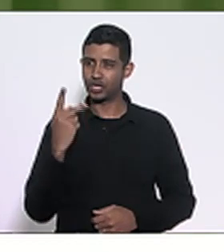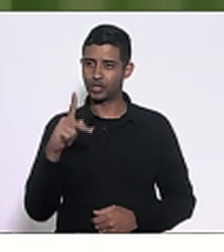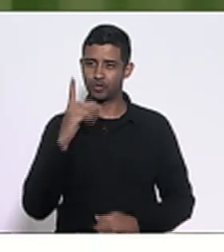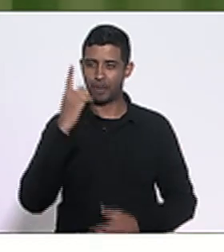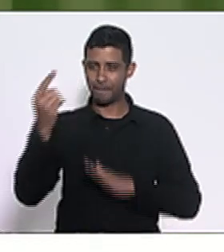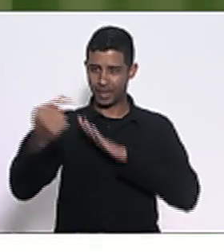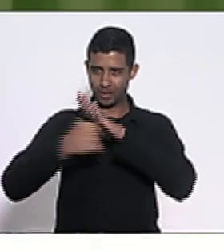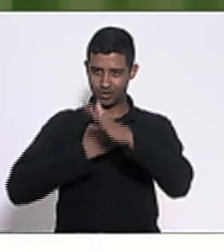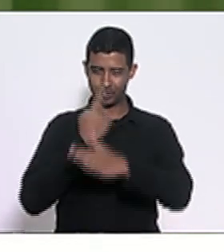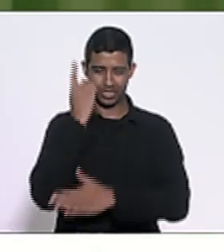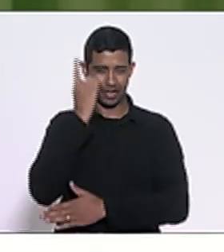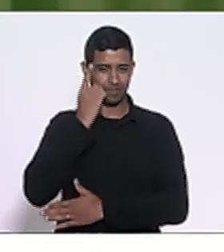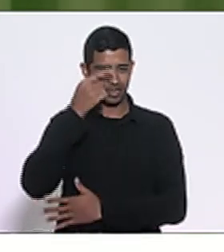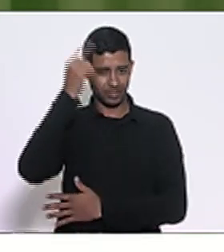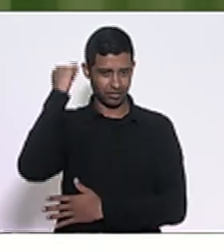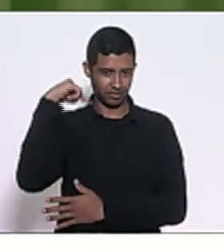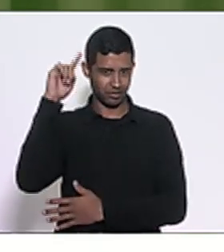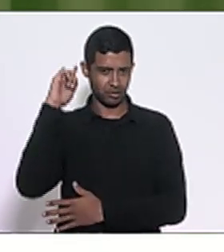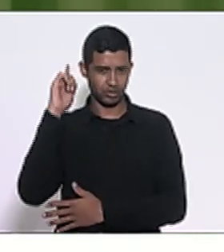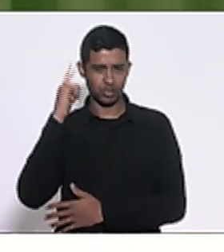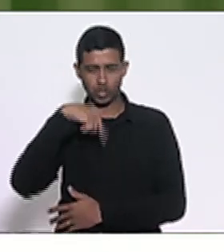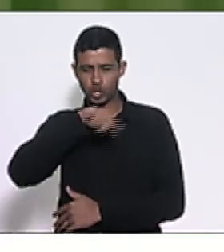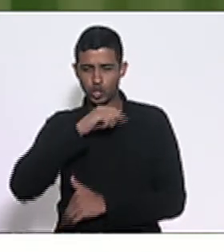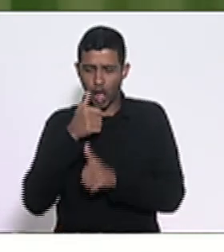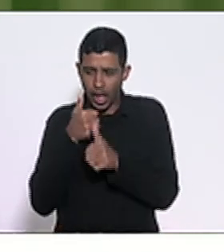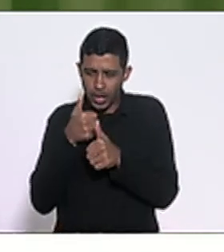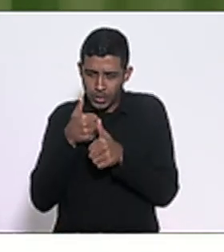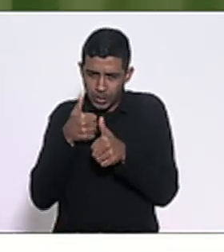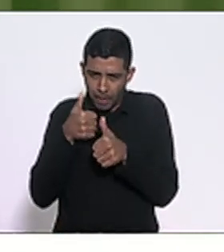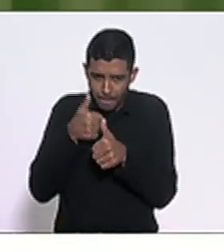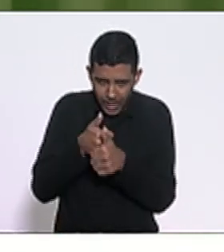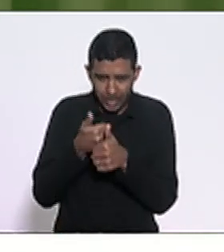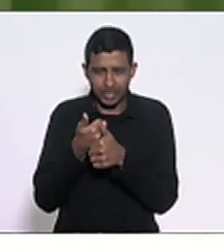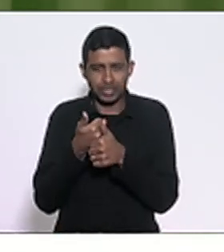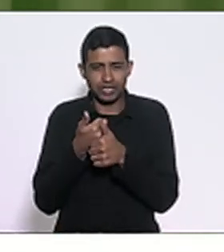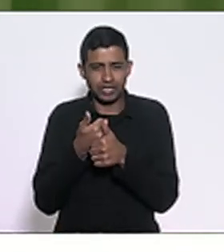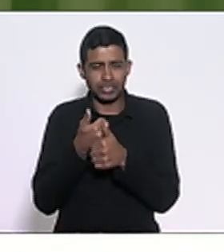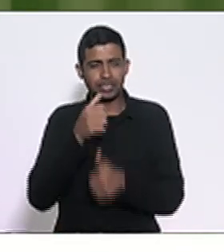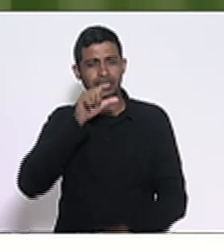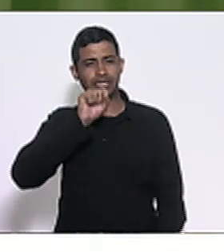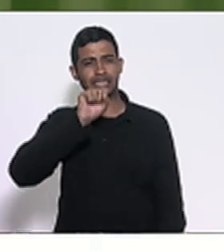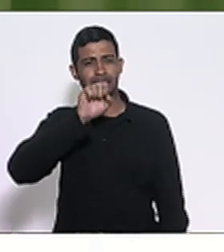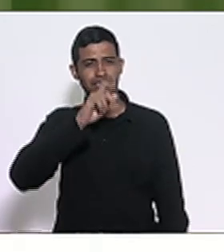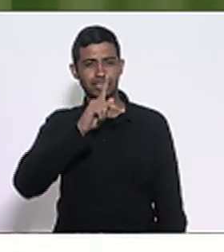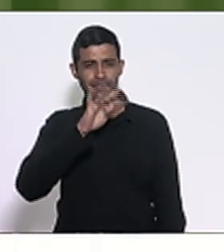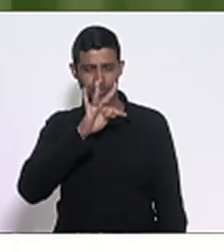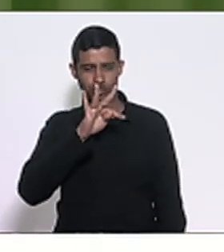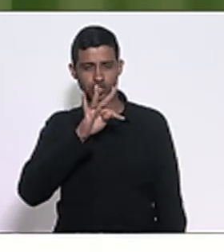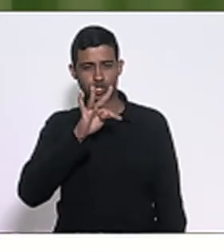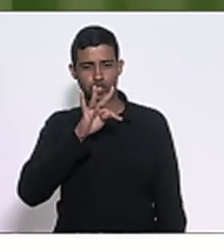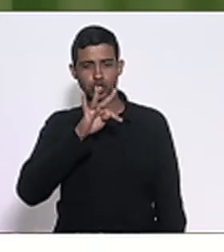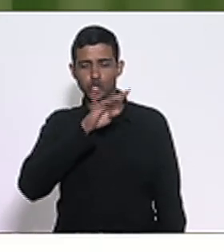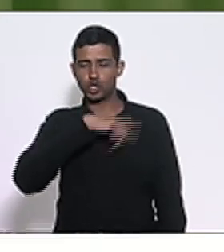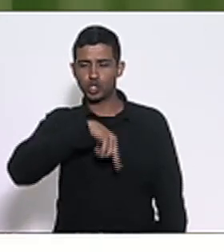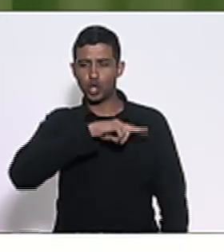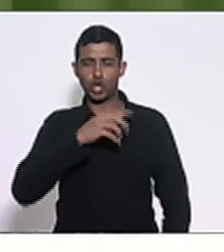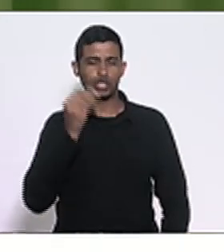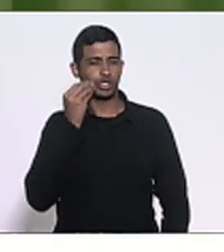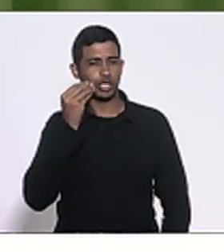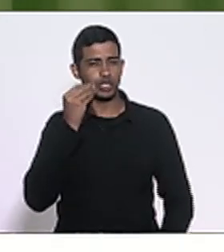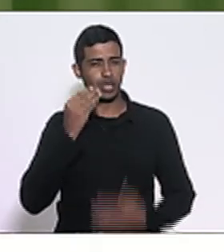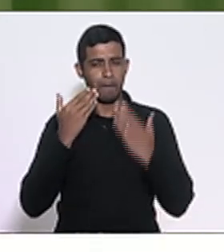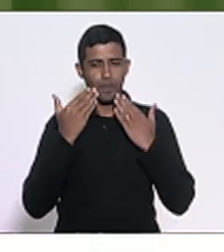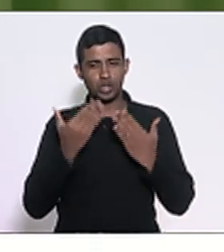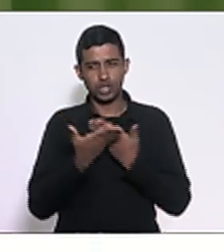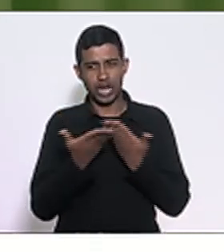Valdec Carneiro, nós temos nos aproximado muito da própria SECT, né, para trazer um pouco o apoio